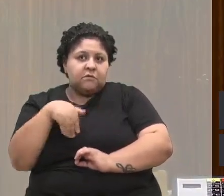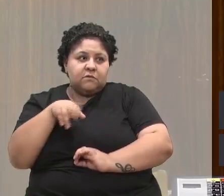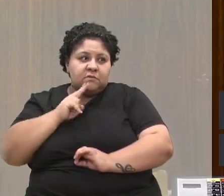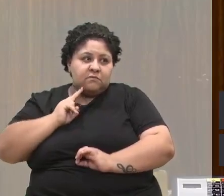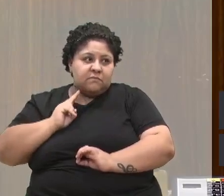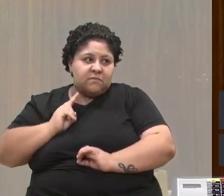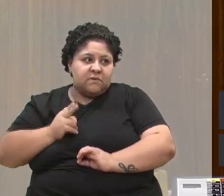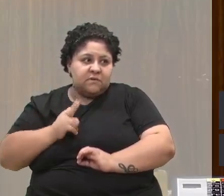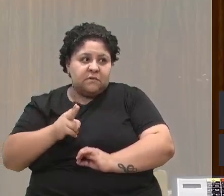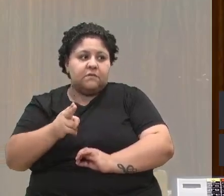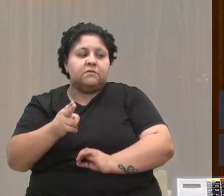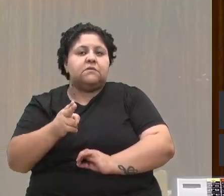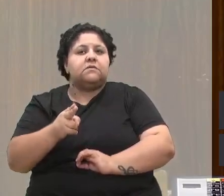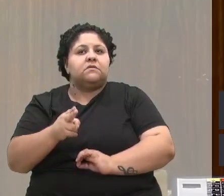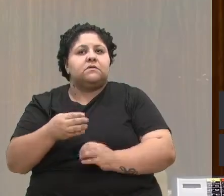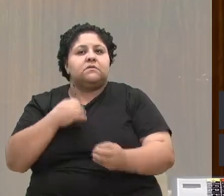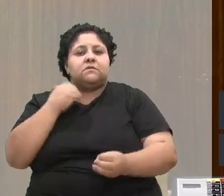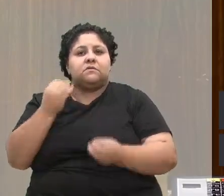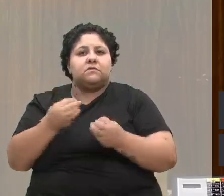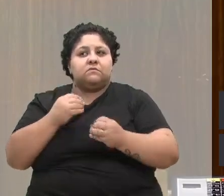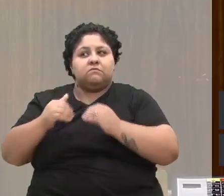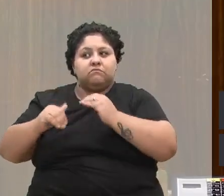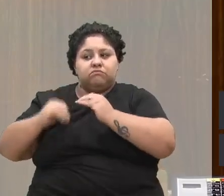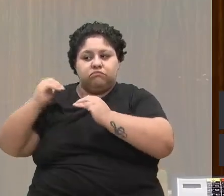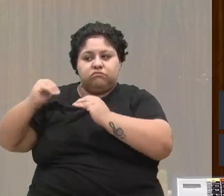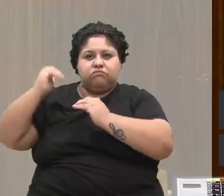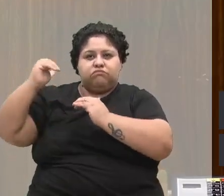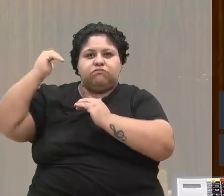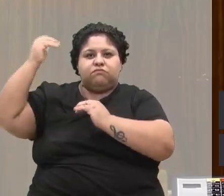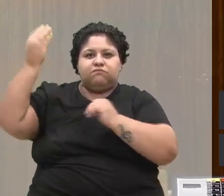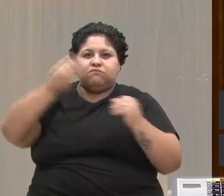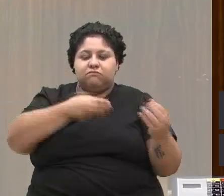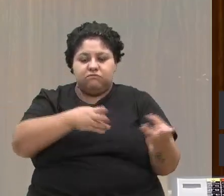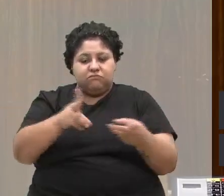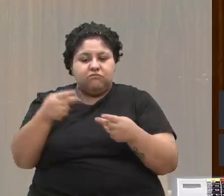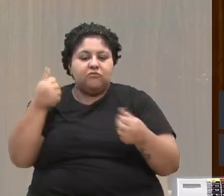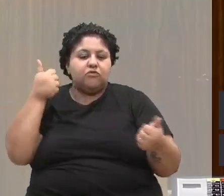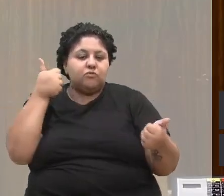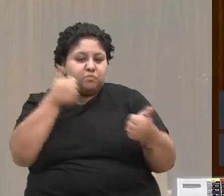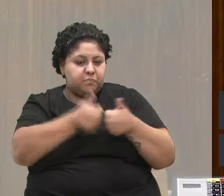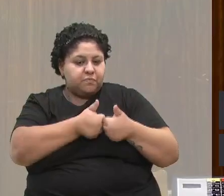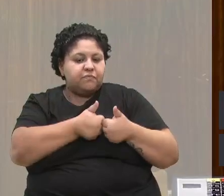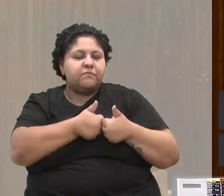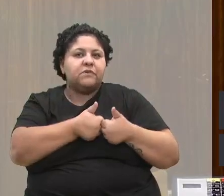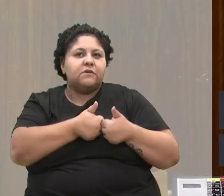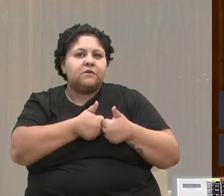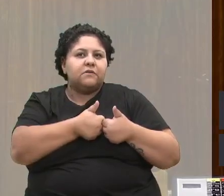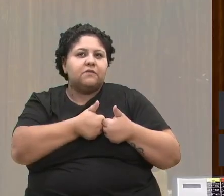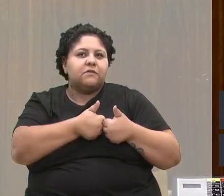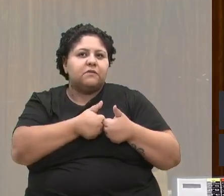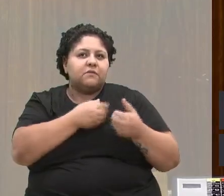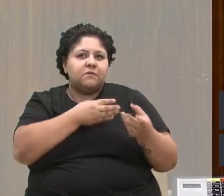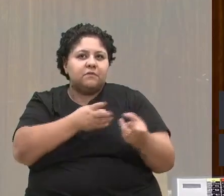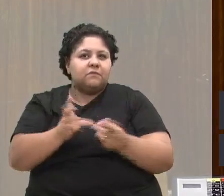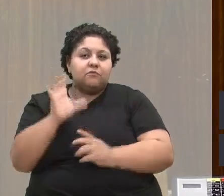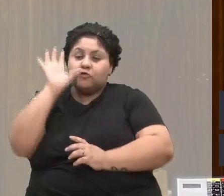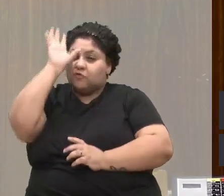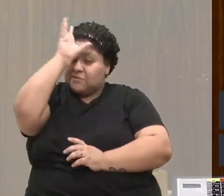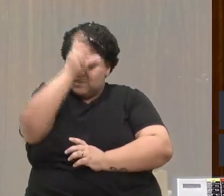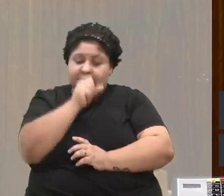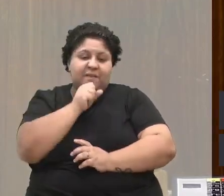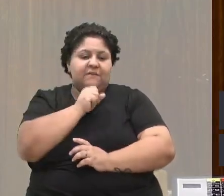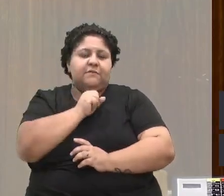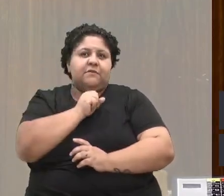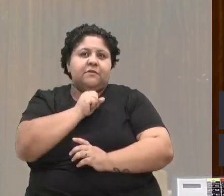sempre, como eu quero ainda crescer muito ao teu lado. Sim. De fato, foram muitos